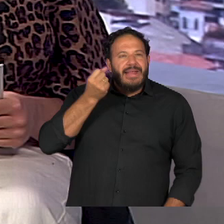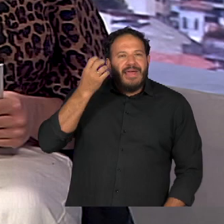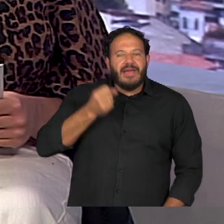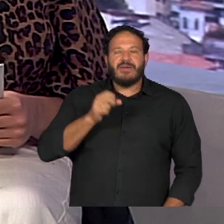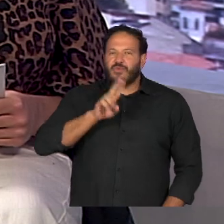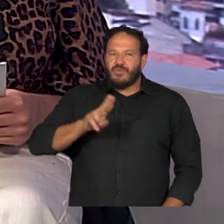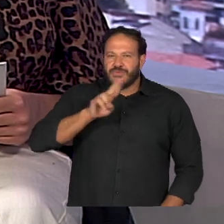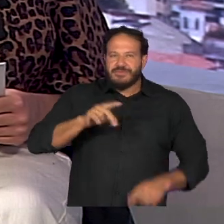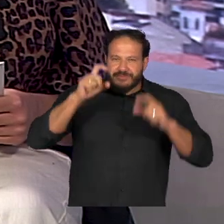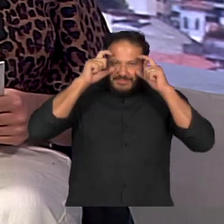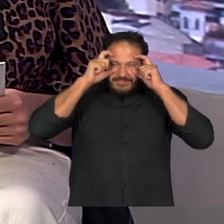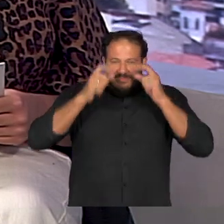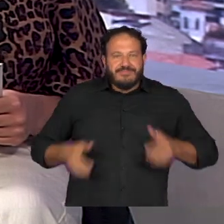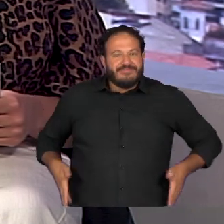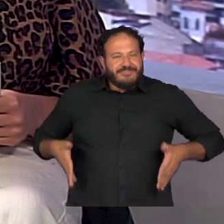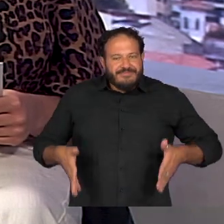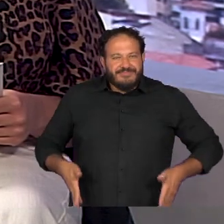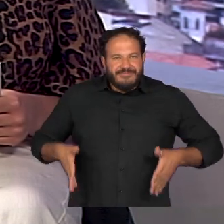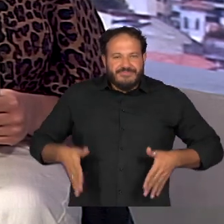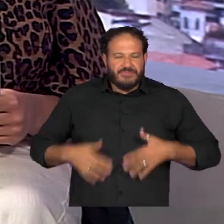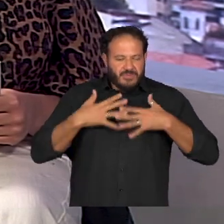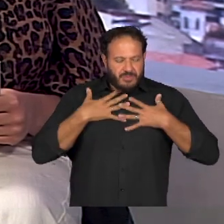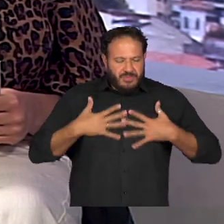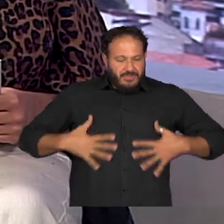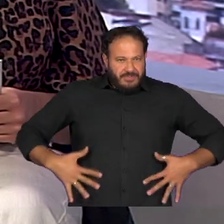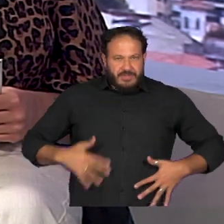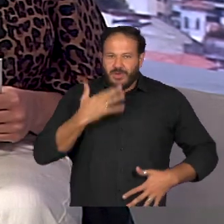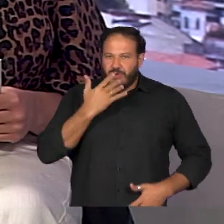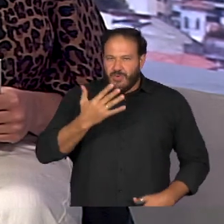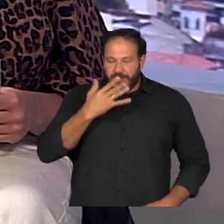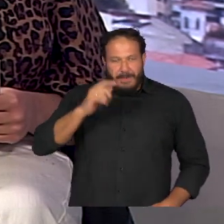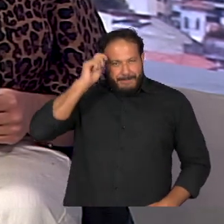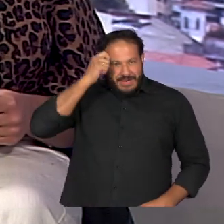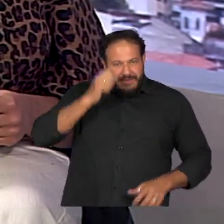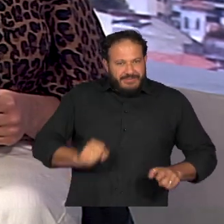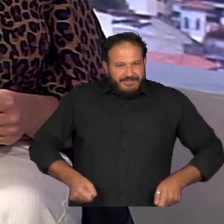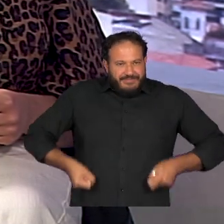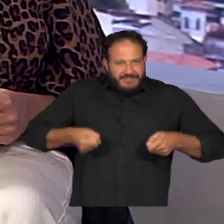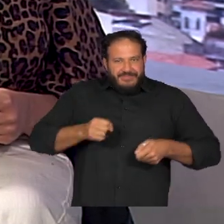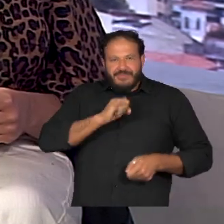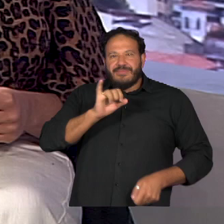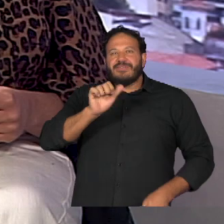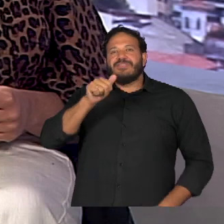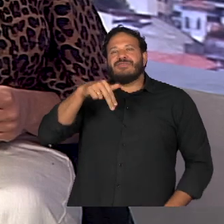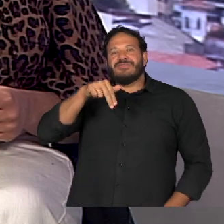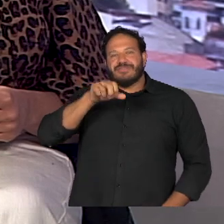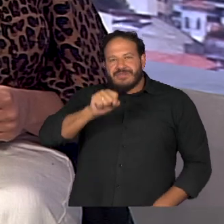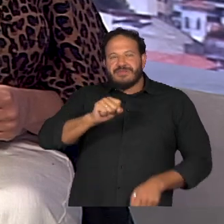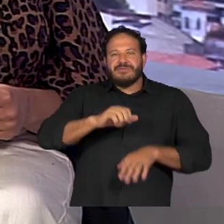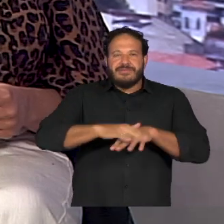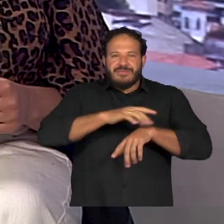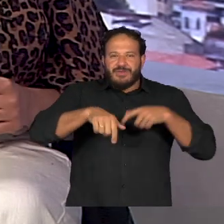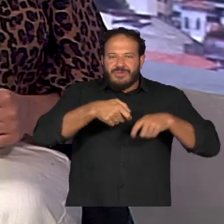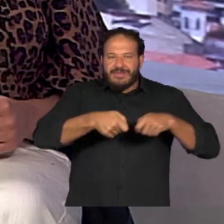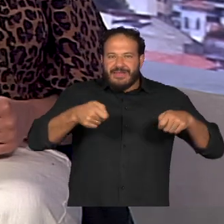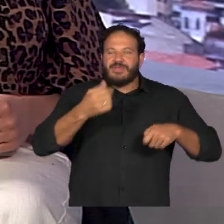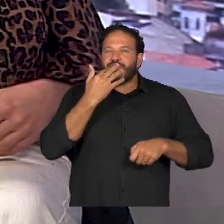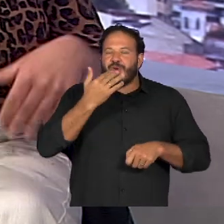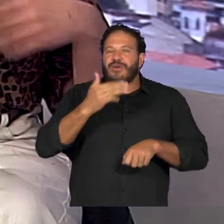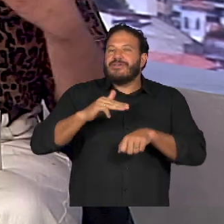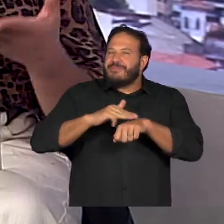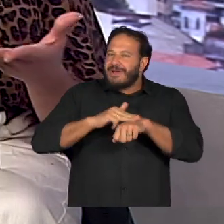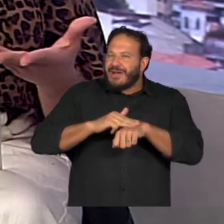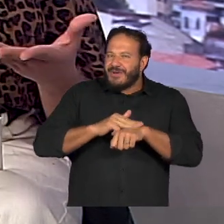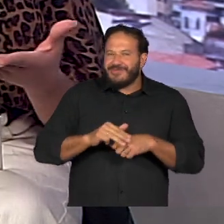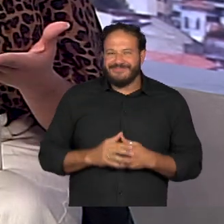cadeirante estou usando hoje uma blusa preta uma calça jeans azul escura e um tênis Marrom Você já sabe